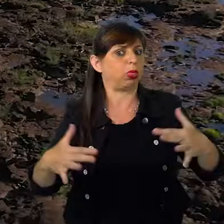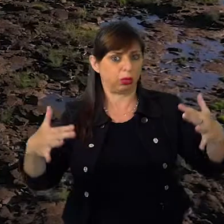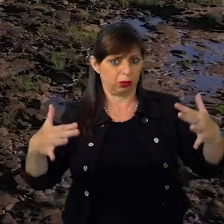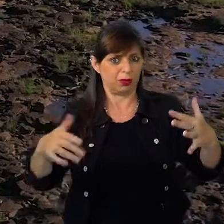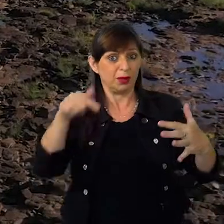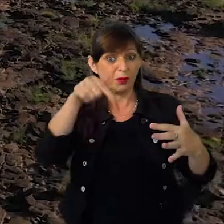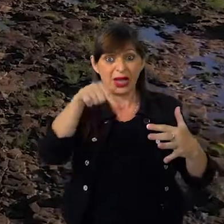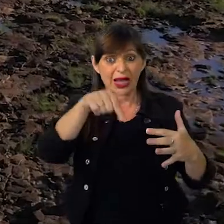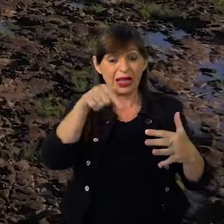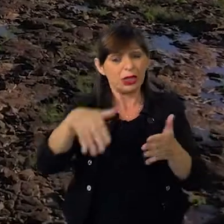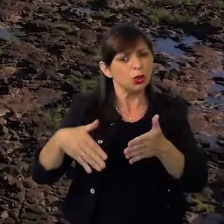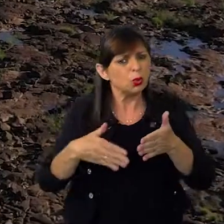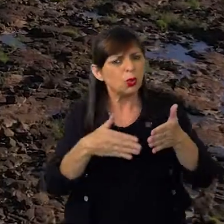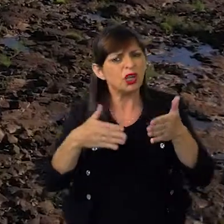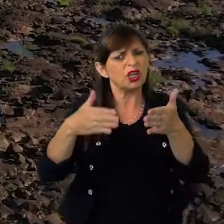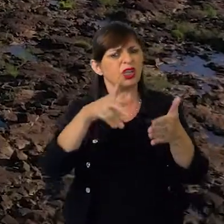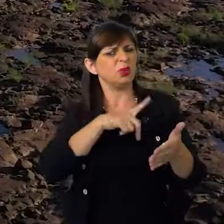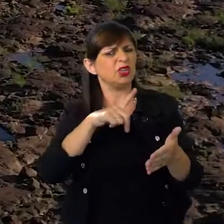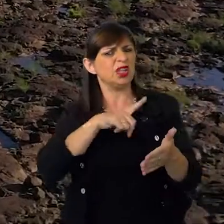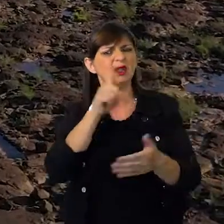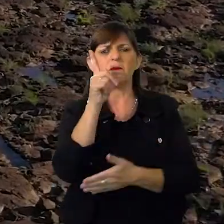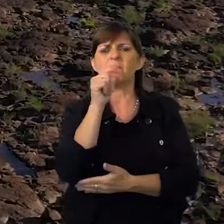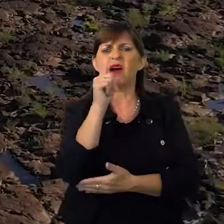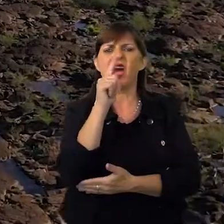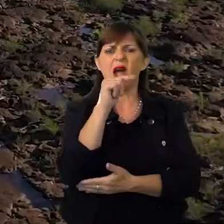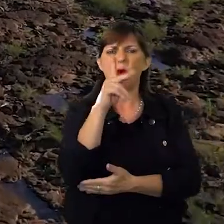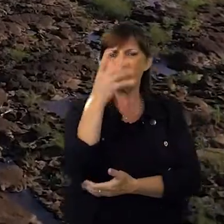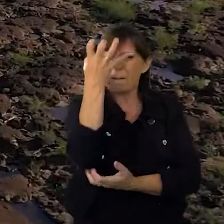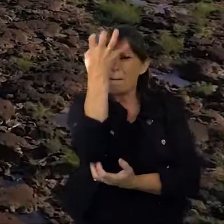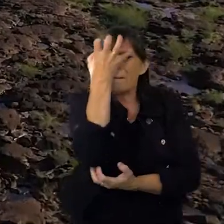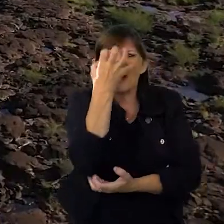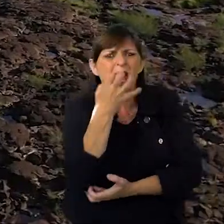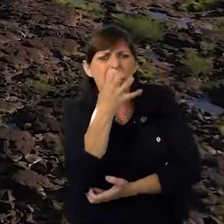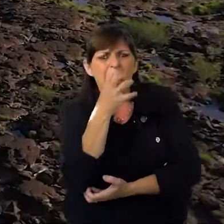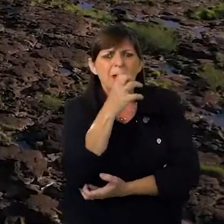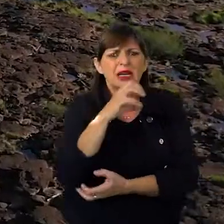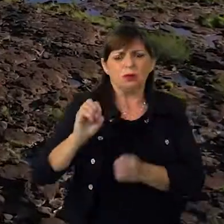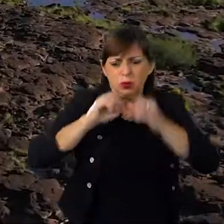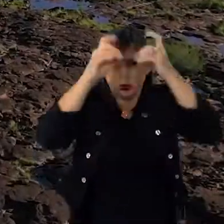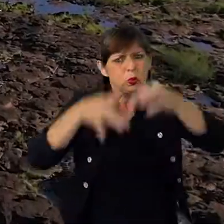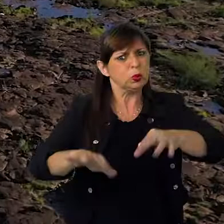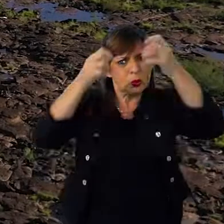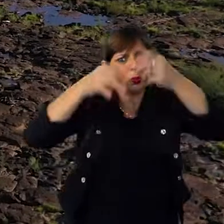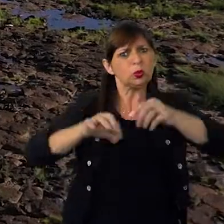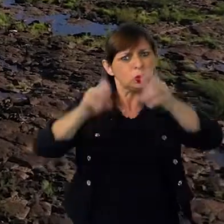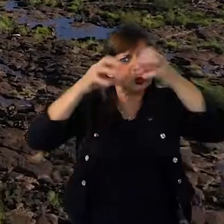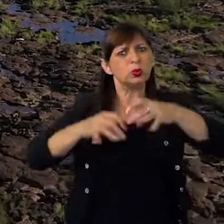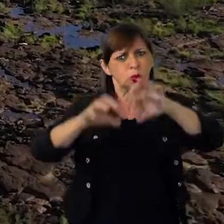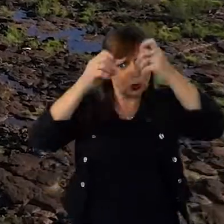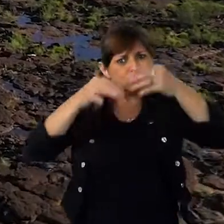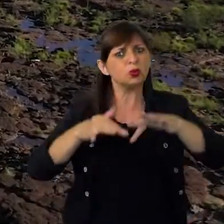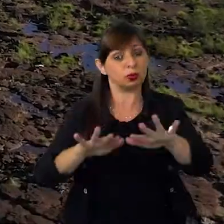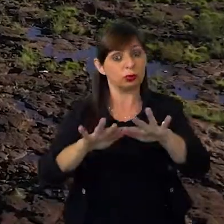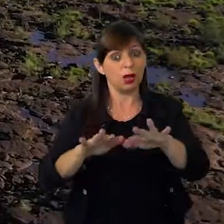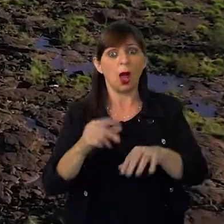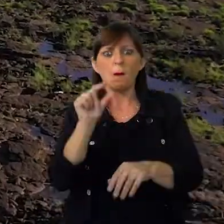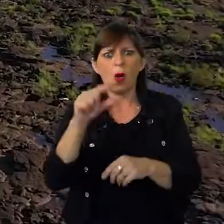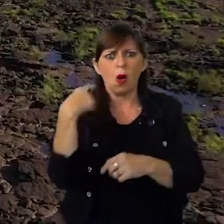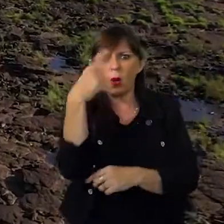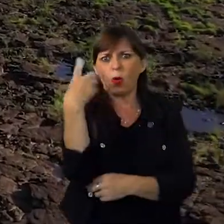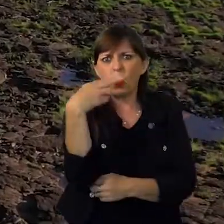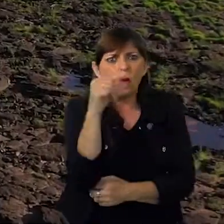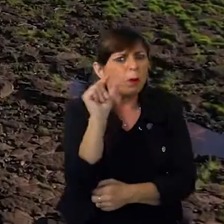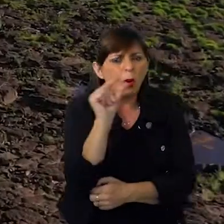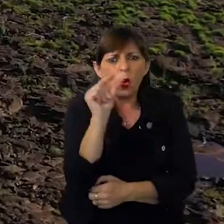no local o rio teria uma correnteza Furiosa e muito rápida com marolas e ondas tremidas já mencionadas nos